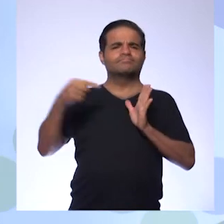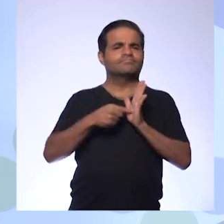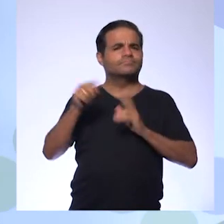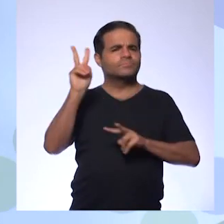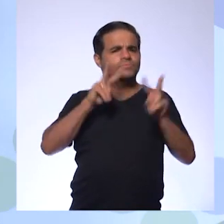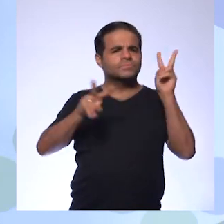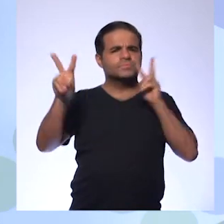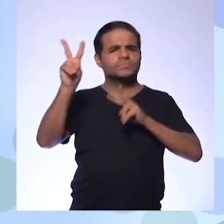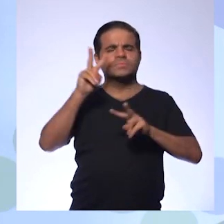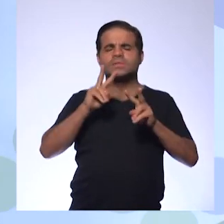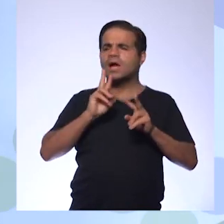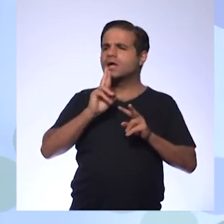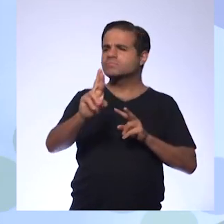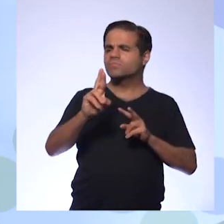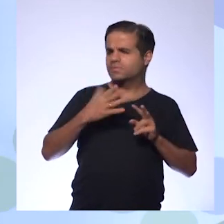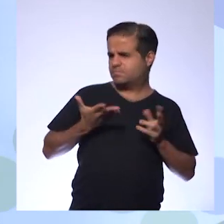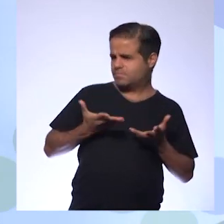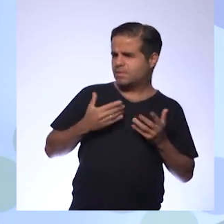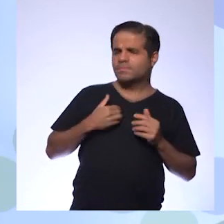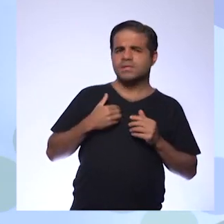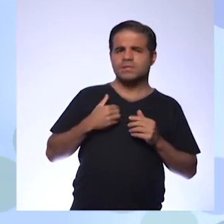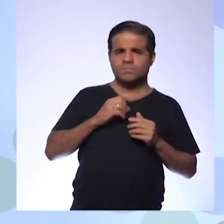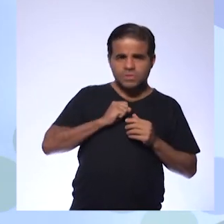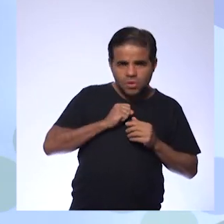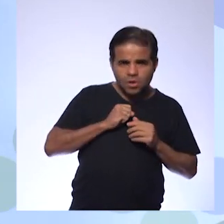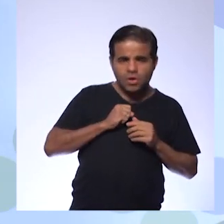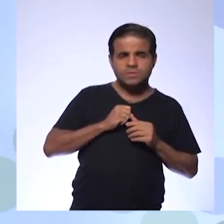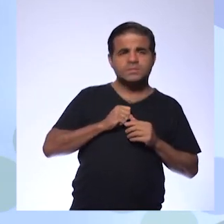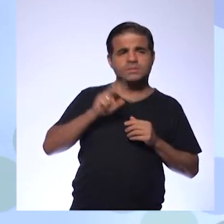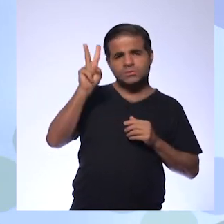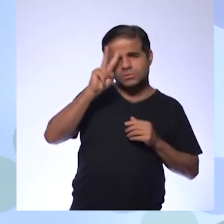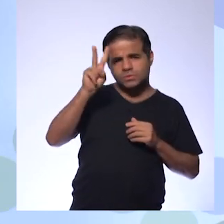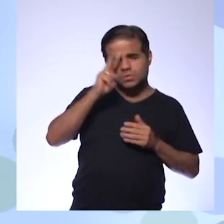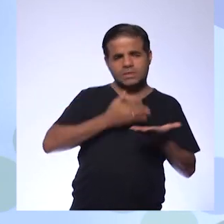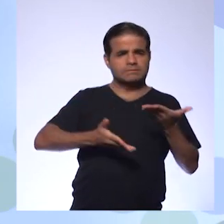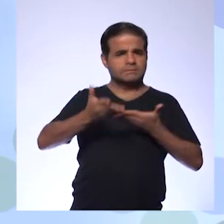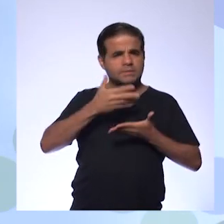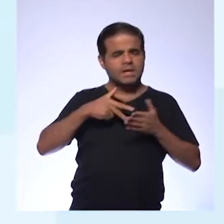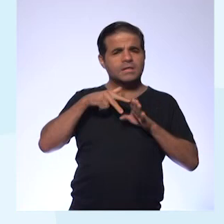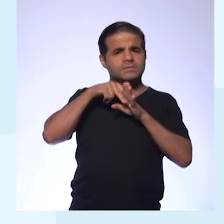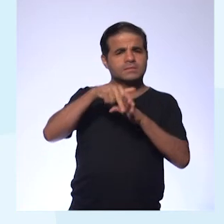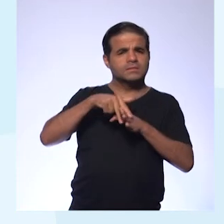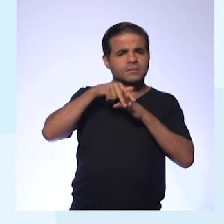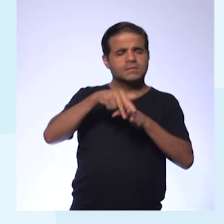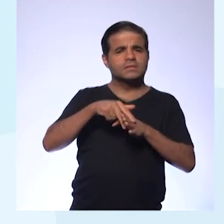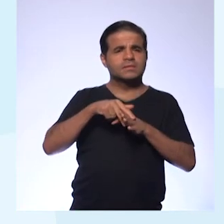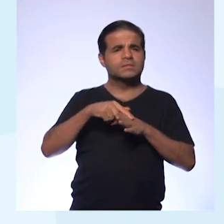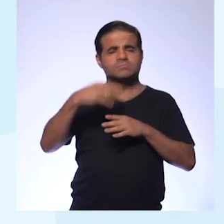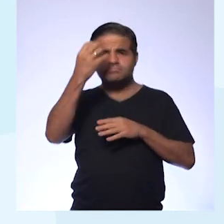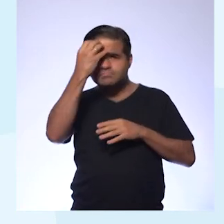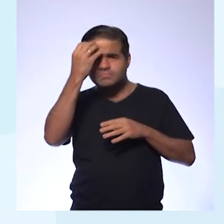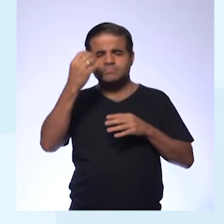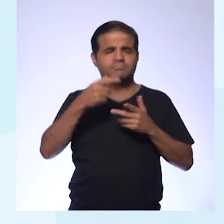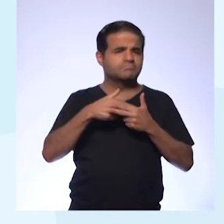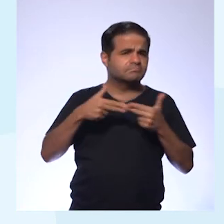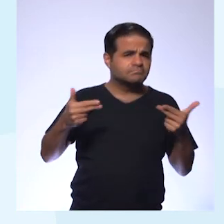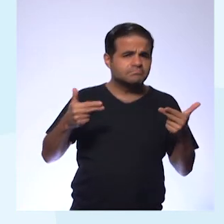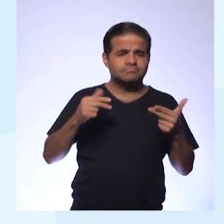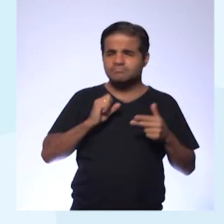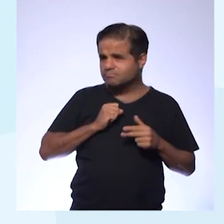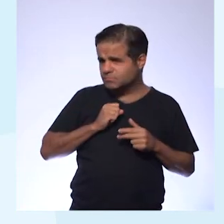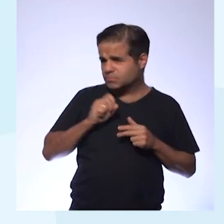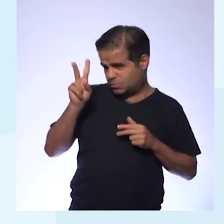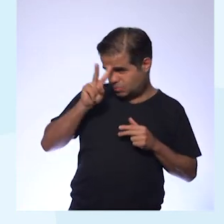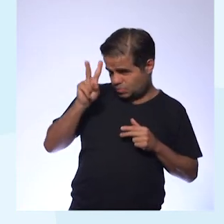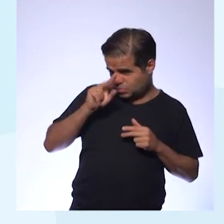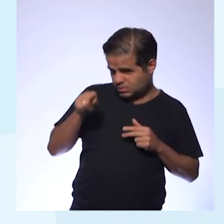olhar, né? Responda para mim, você gosta daquelas histórias de resgate de cavaleiros, princesas, aquele tipo de história?